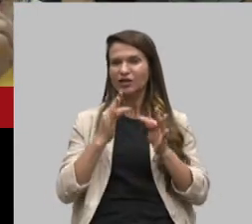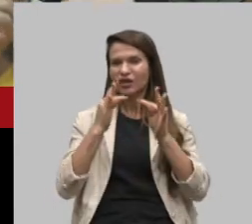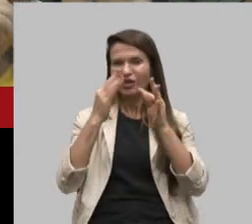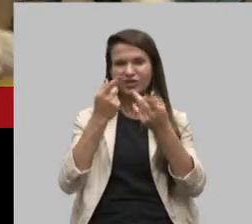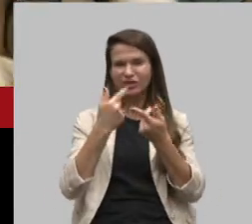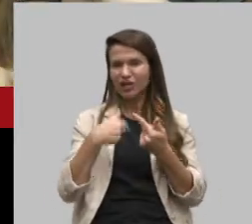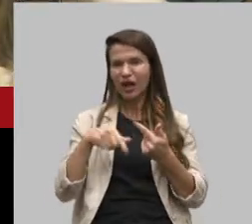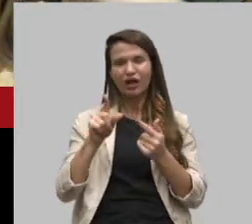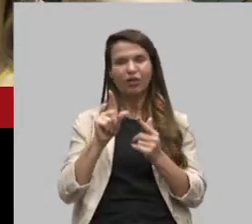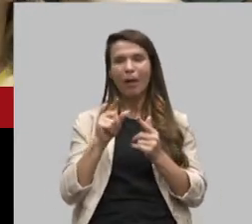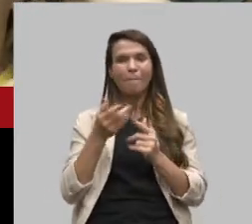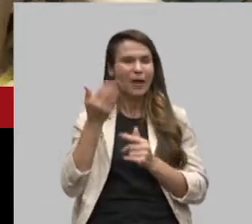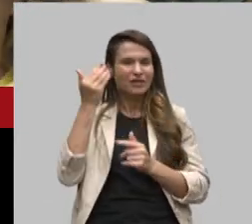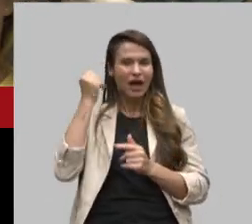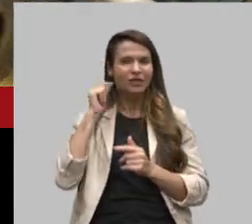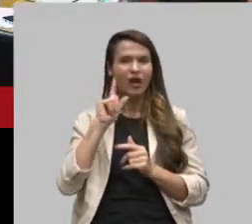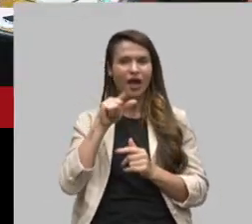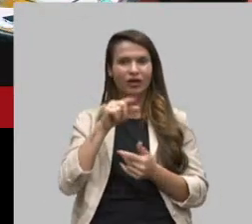nossa